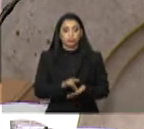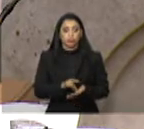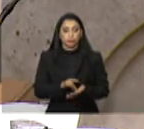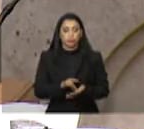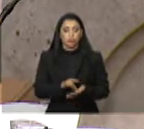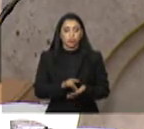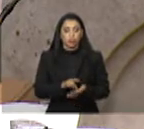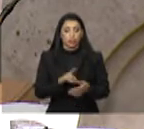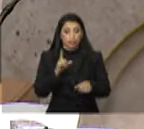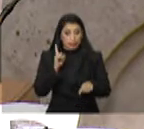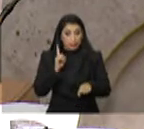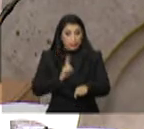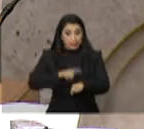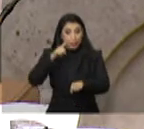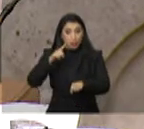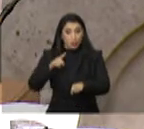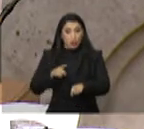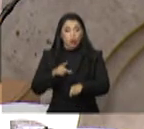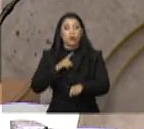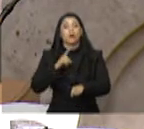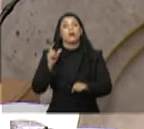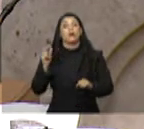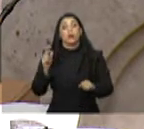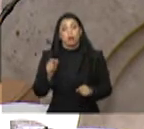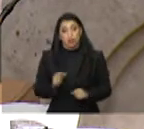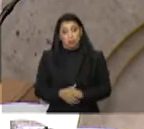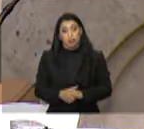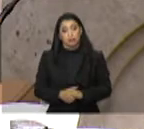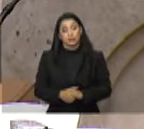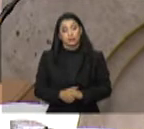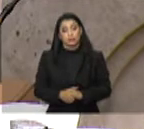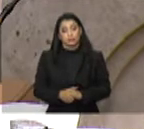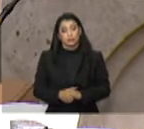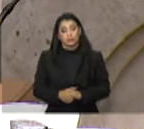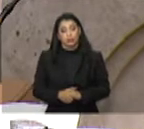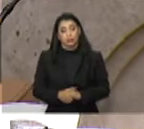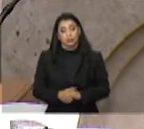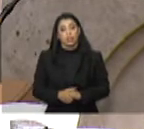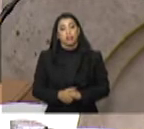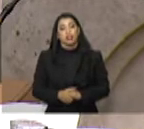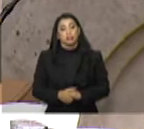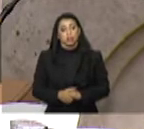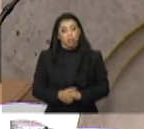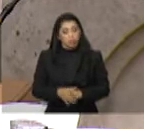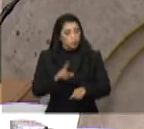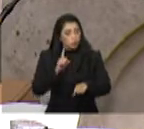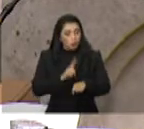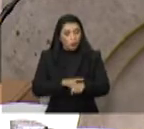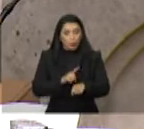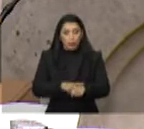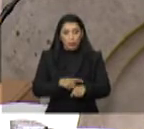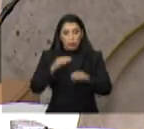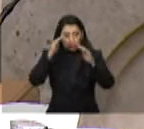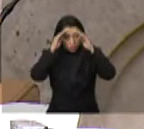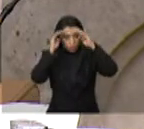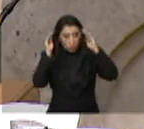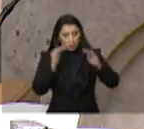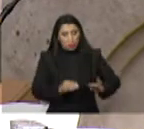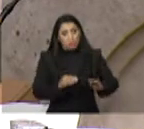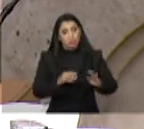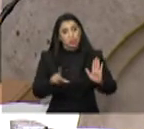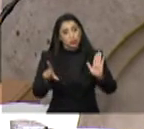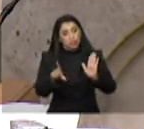imediata e aplicar de eficácia plena e aplicação imediata o quanto disposto